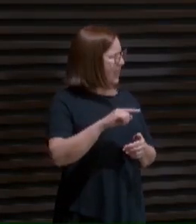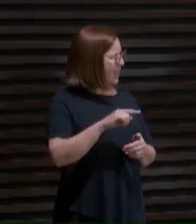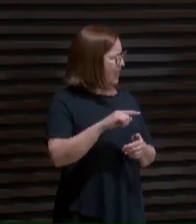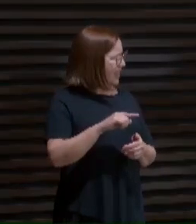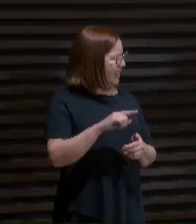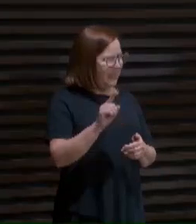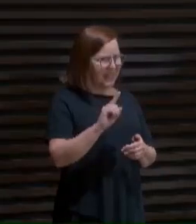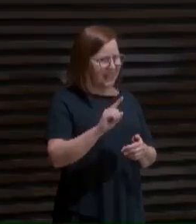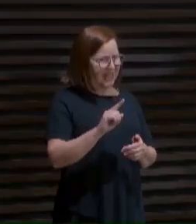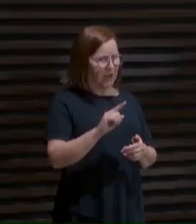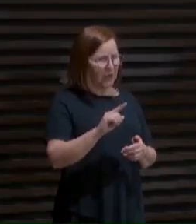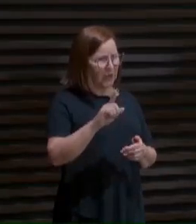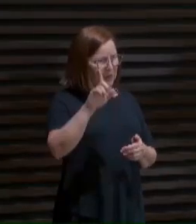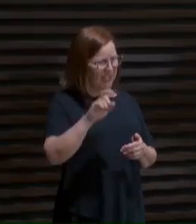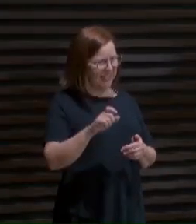mas crente.